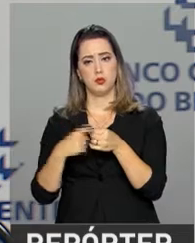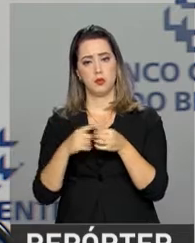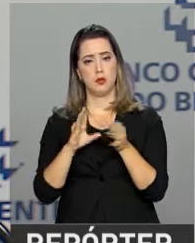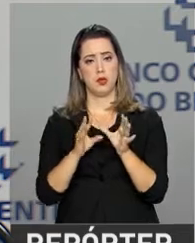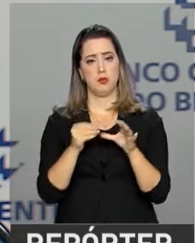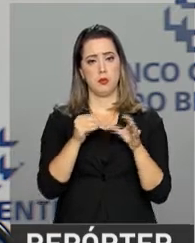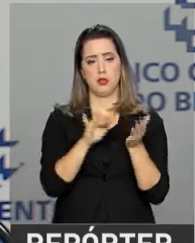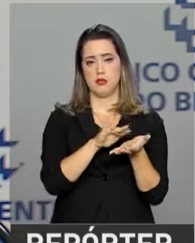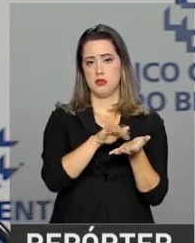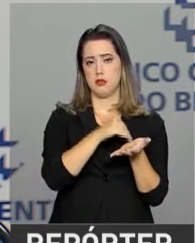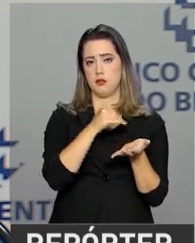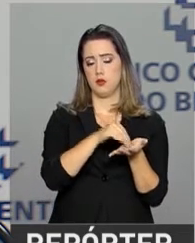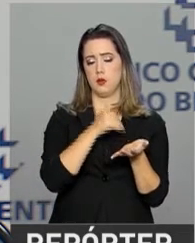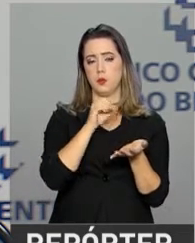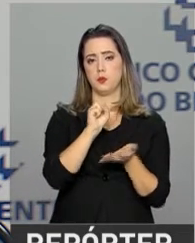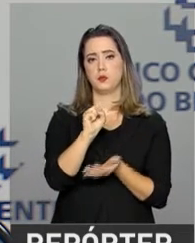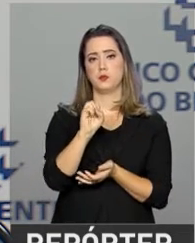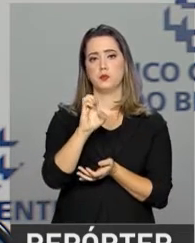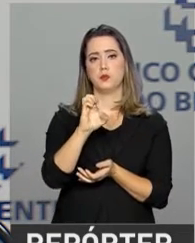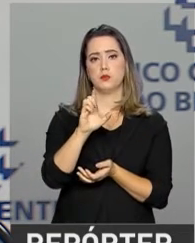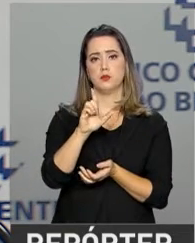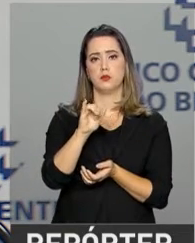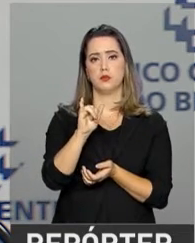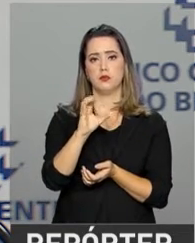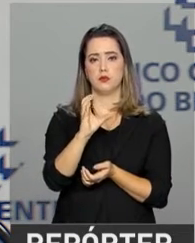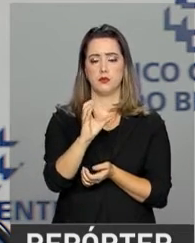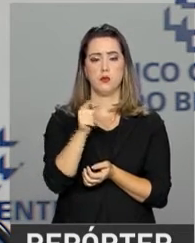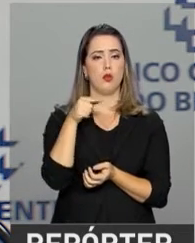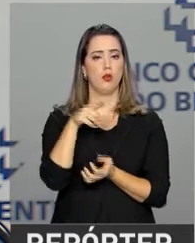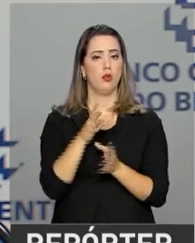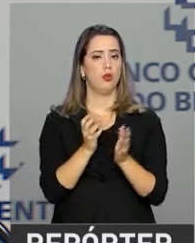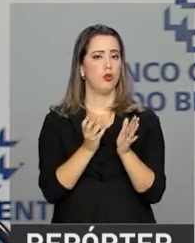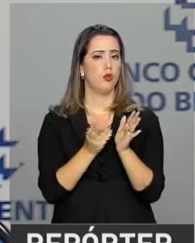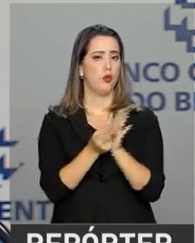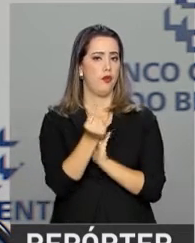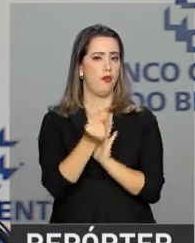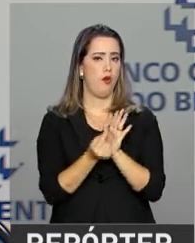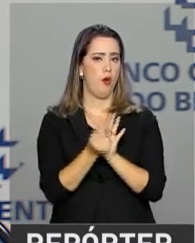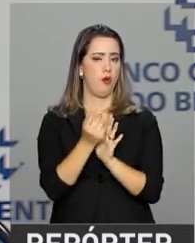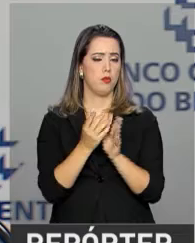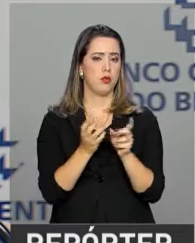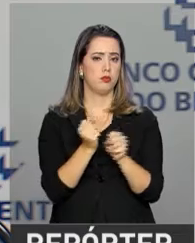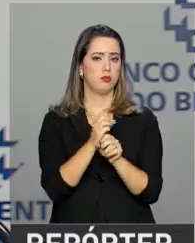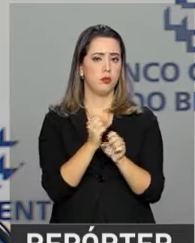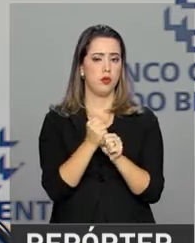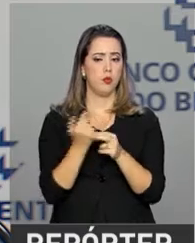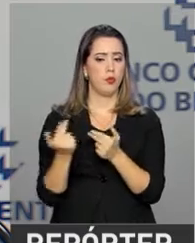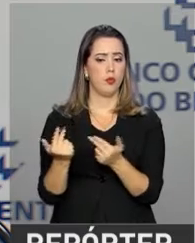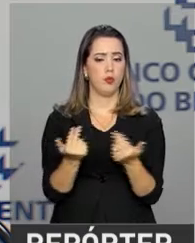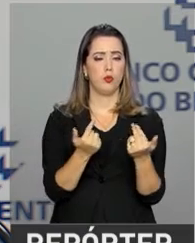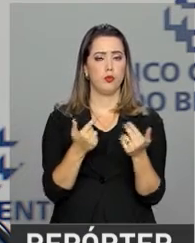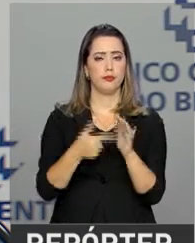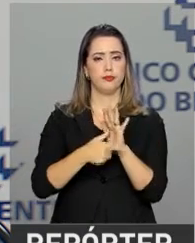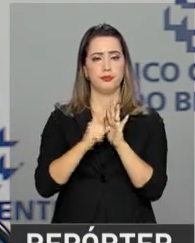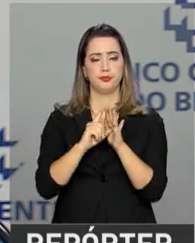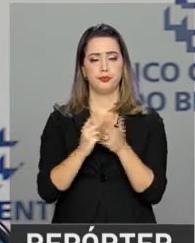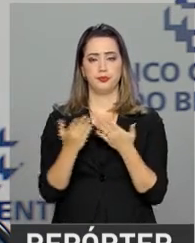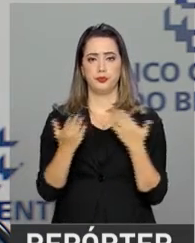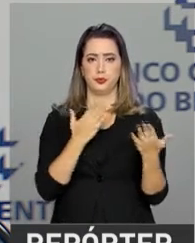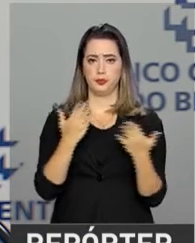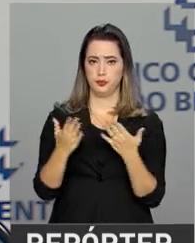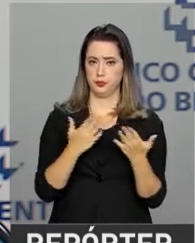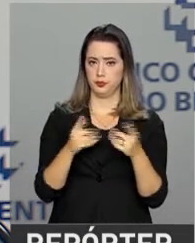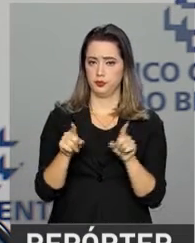Selic, né, numa fórmula que chega a um resultado que é idêntico ao resultado tido